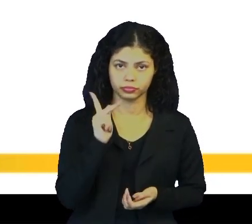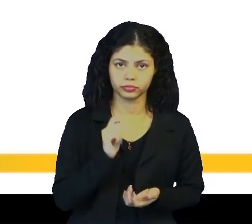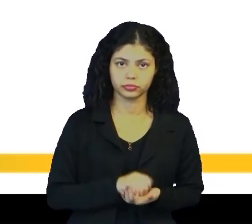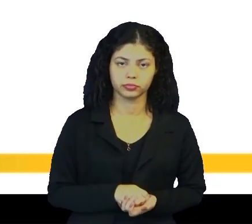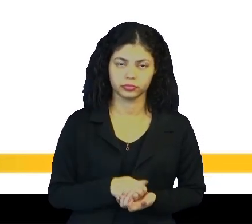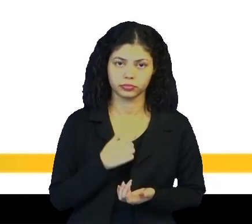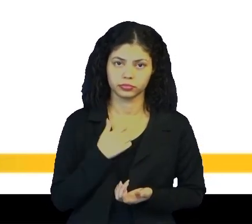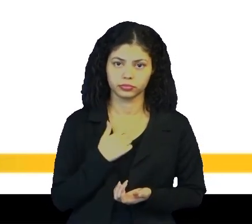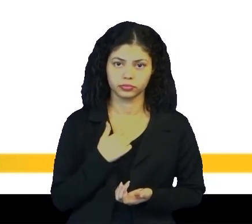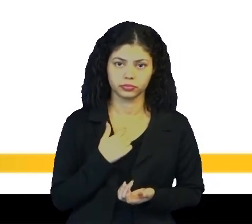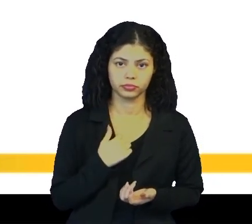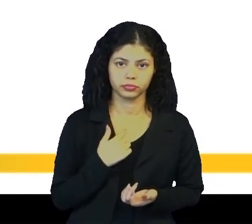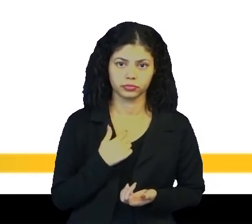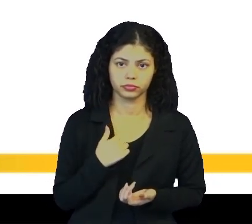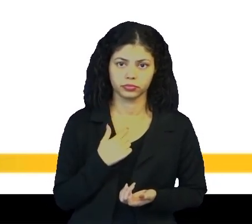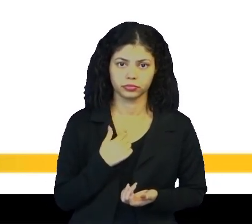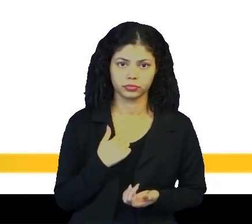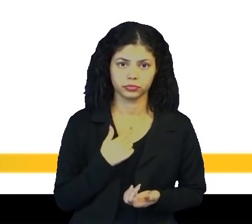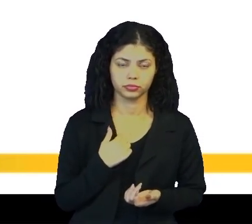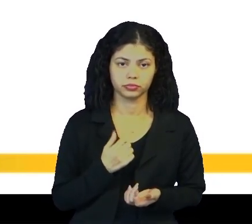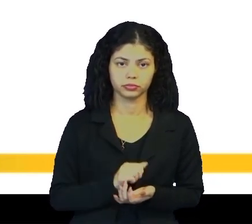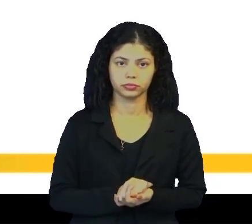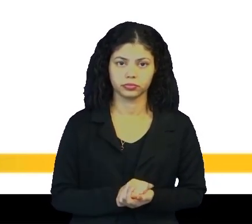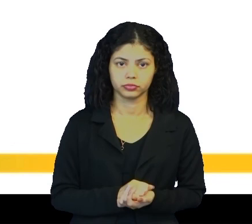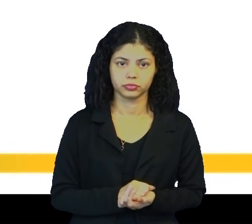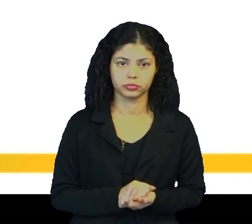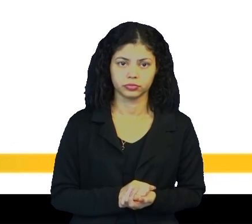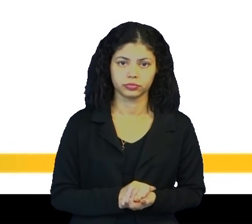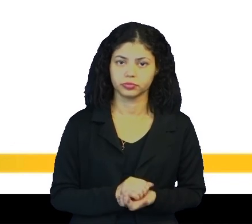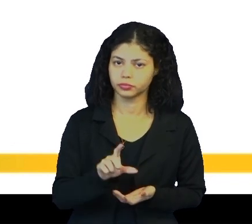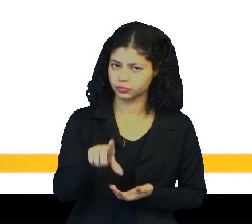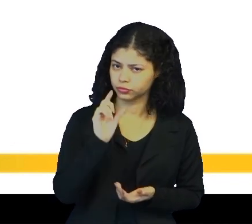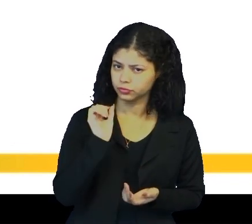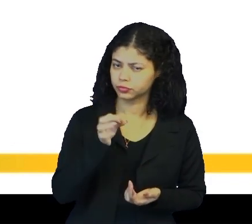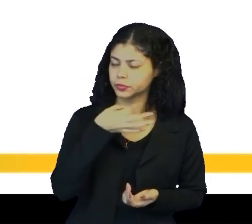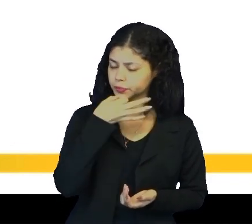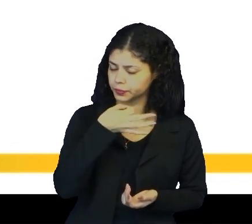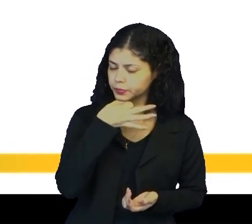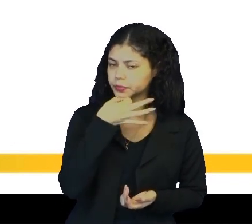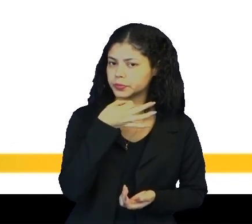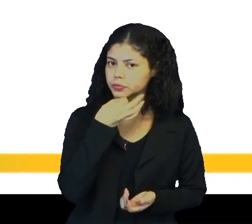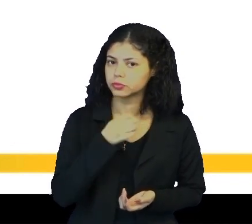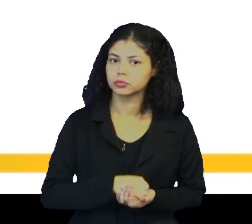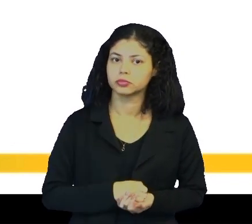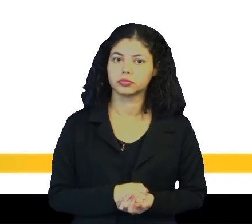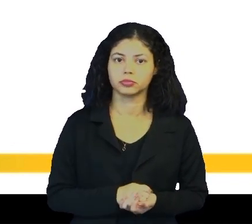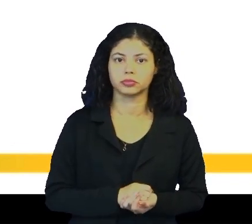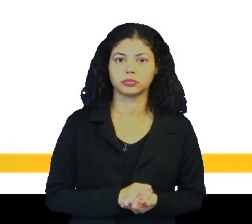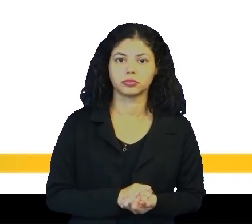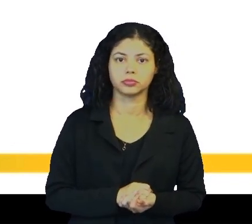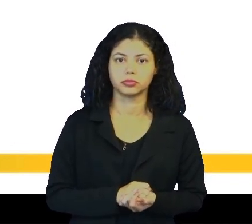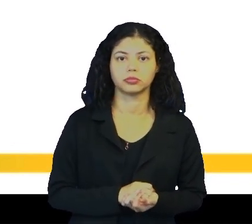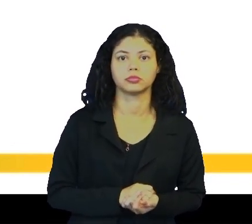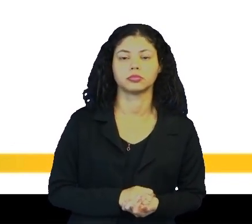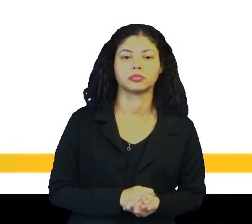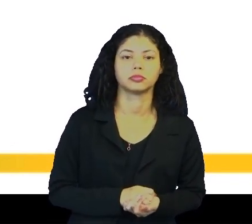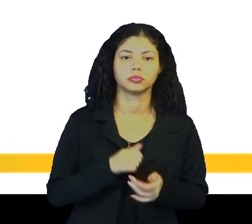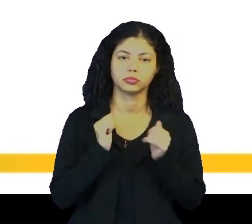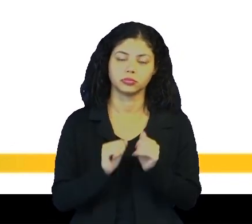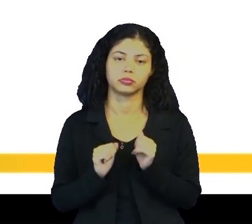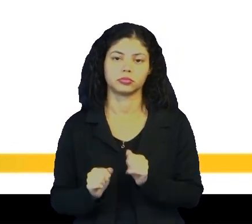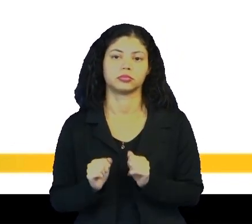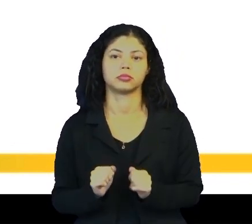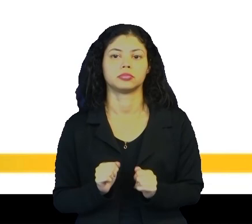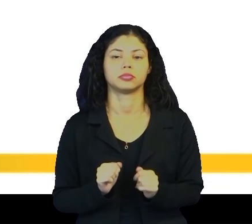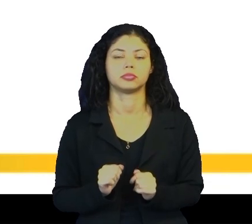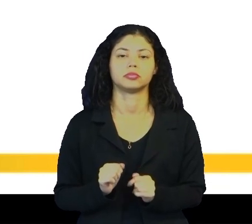né, novamente, essa questão aí da opção, no caso, o or vai, né, poder proporcionar essa